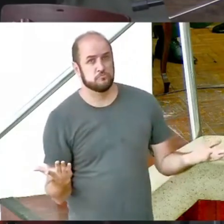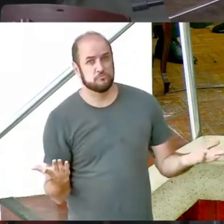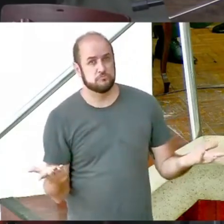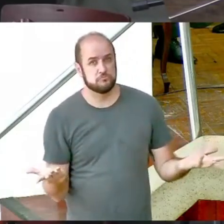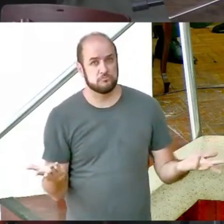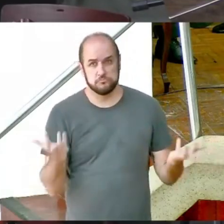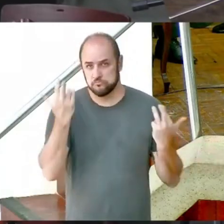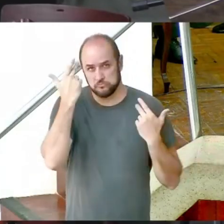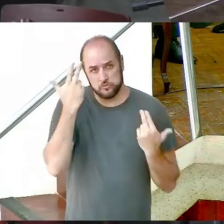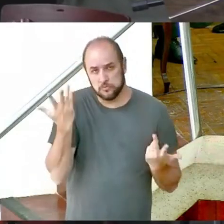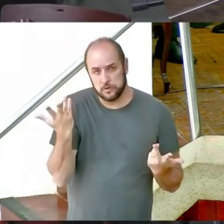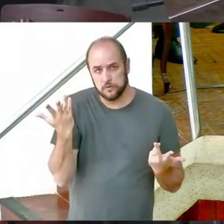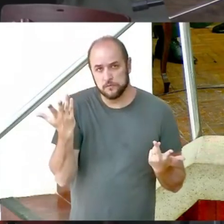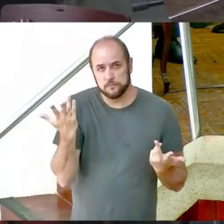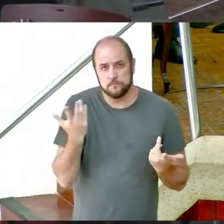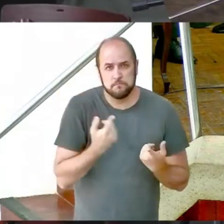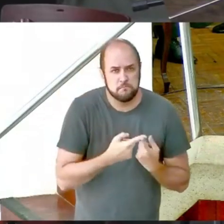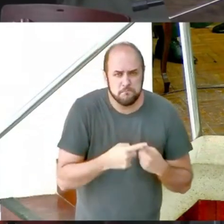Mas, obviamente,